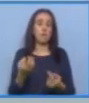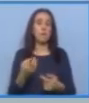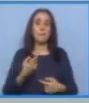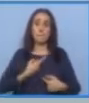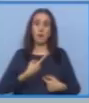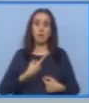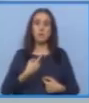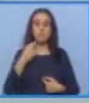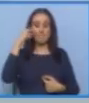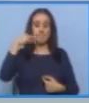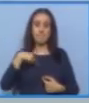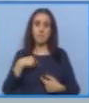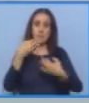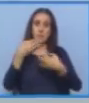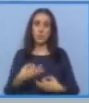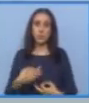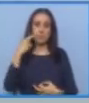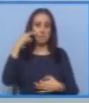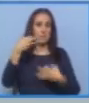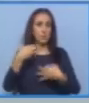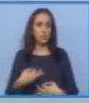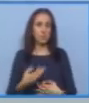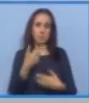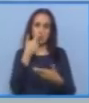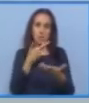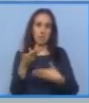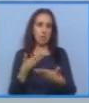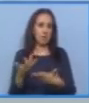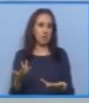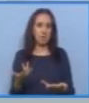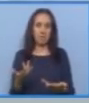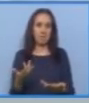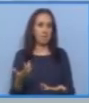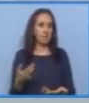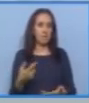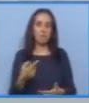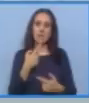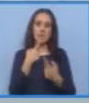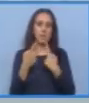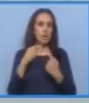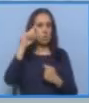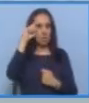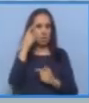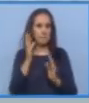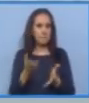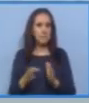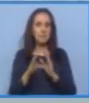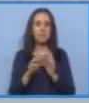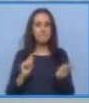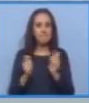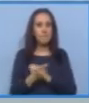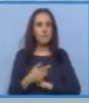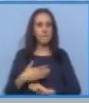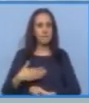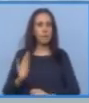virtude para lidar com o outro, não é? Exige capacidade de diálogo, exige capacidade de conversão. Quer dizer,